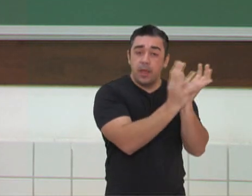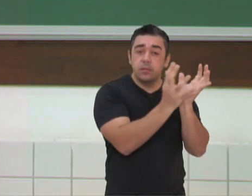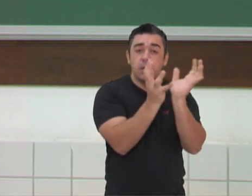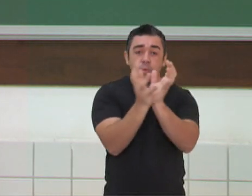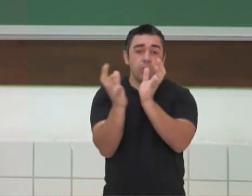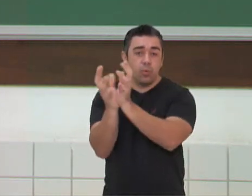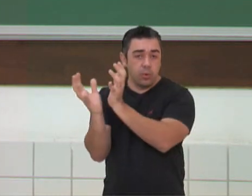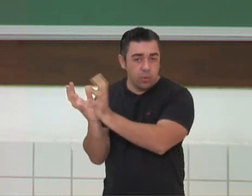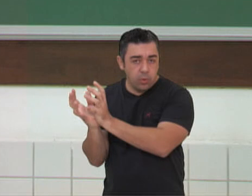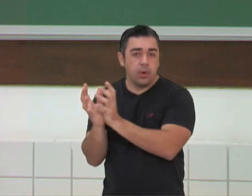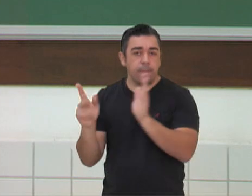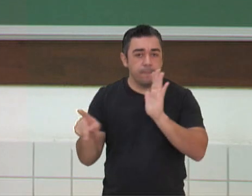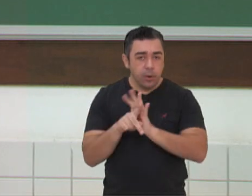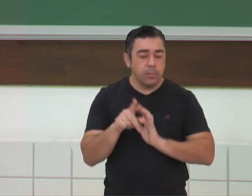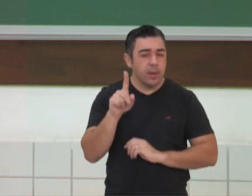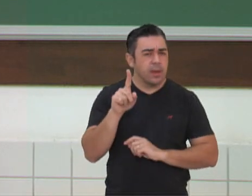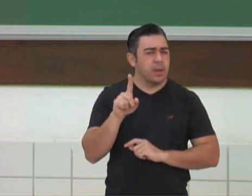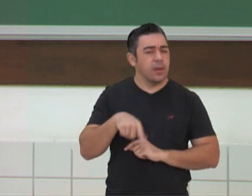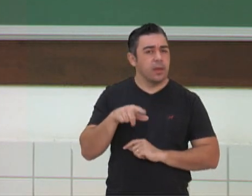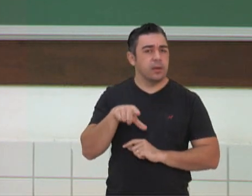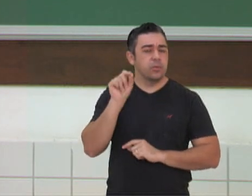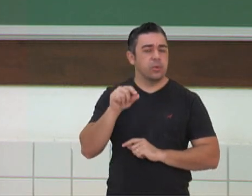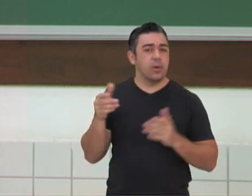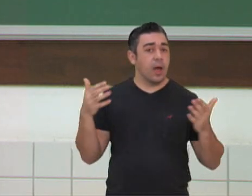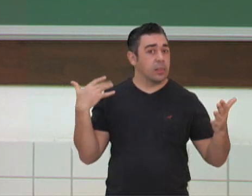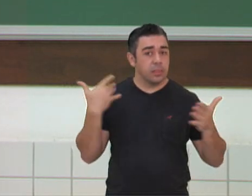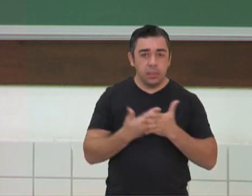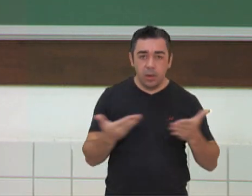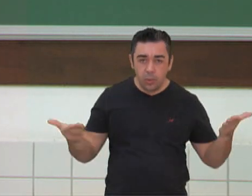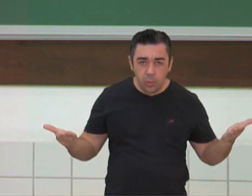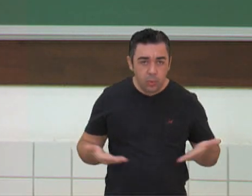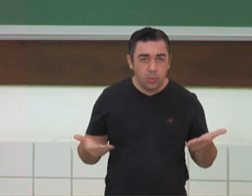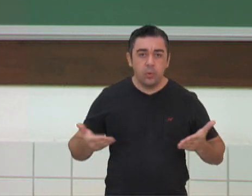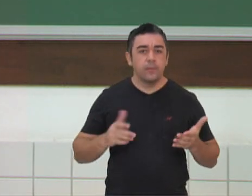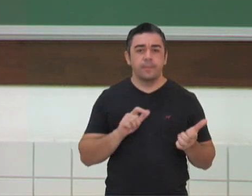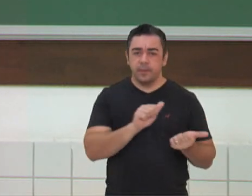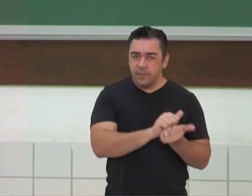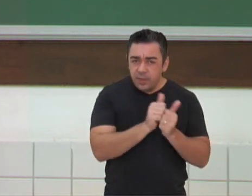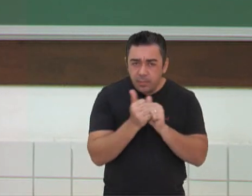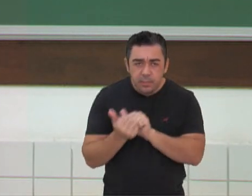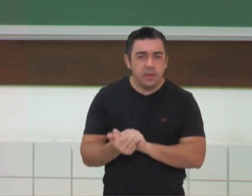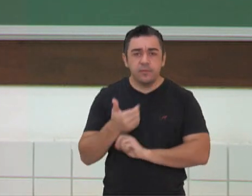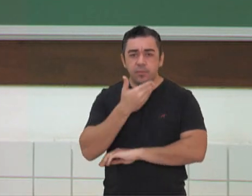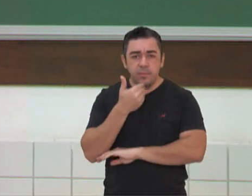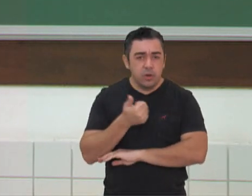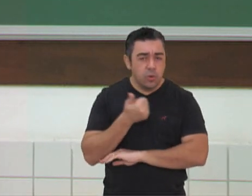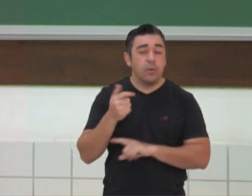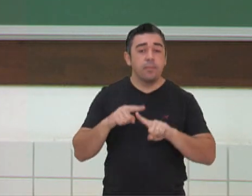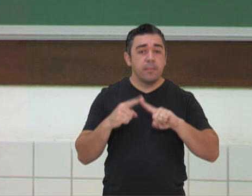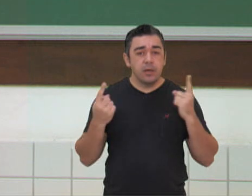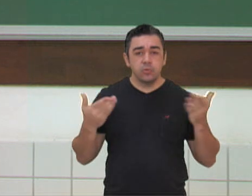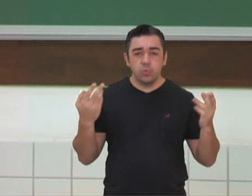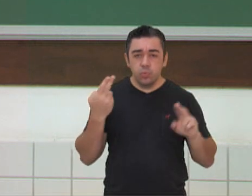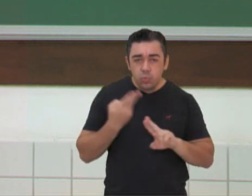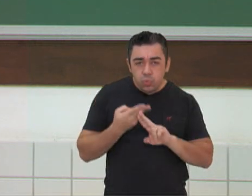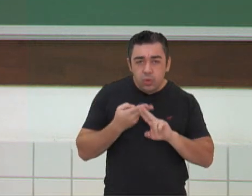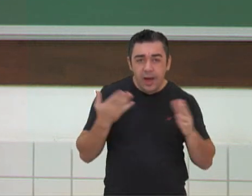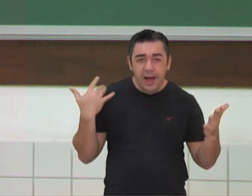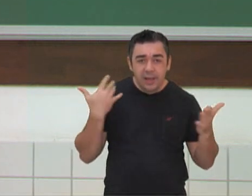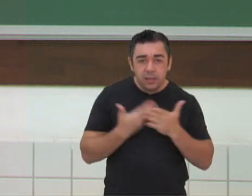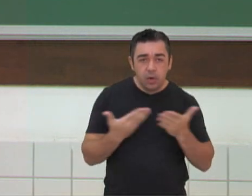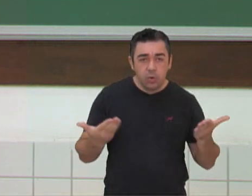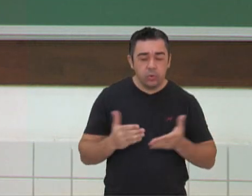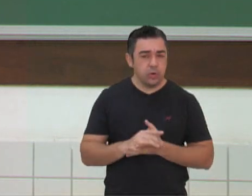tentado, na verdade, mas essa forma que Linneu utilizou é utilizada até hoje. Né? Foi adaptada, melhorada, mas é utilizada até hoje. Então, vejam